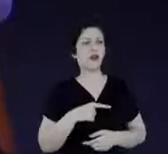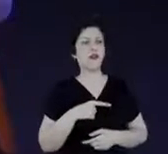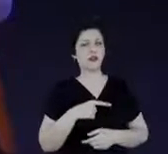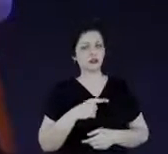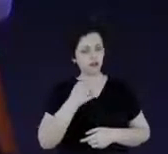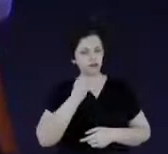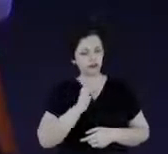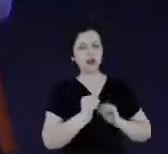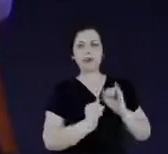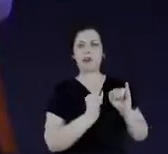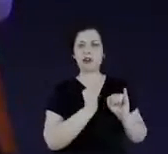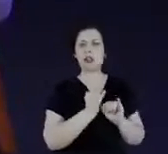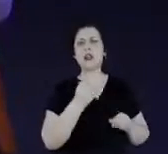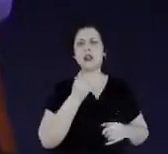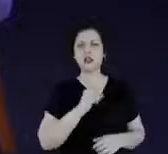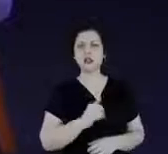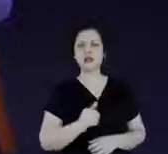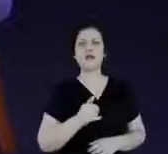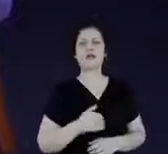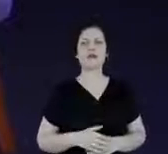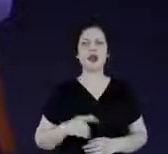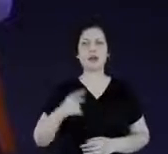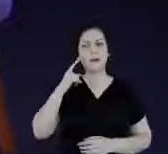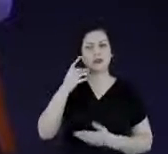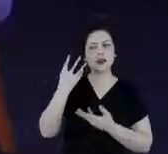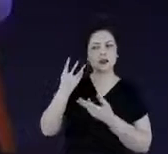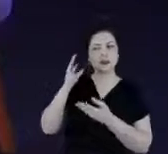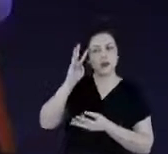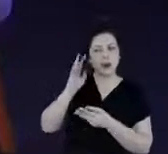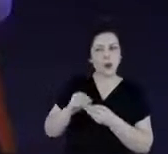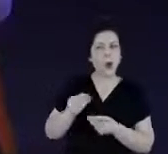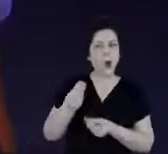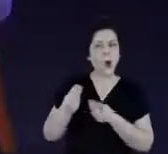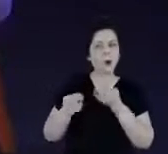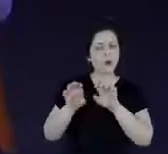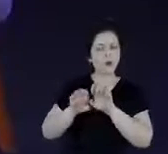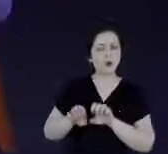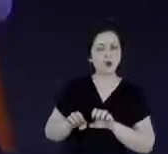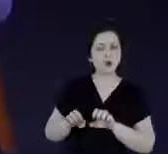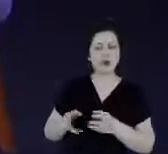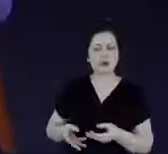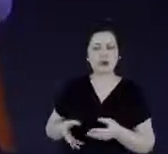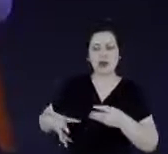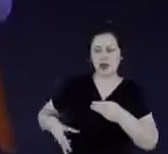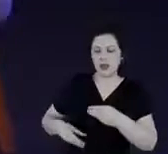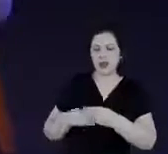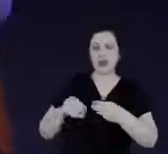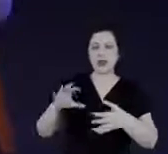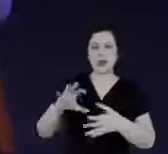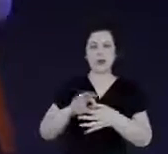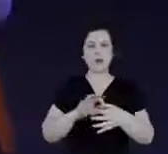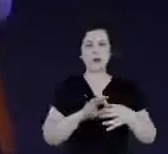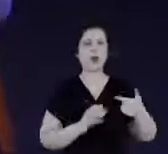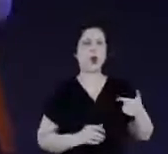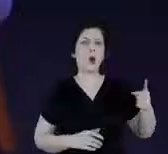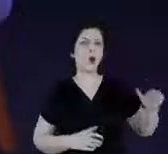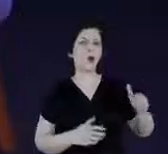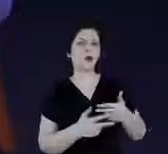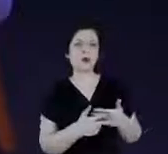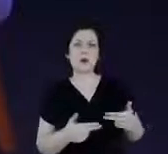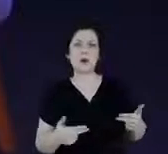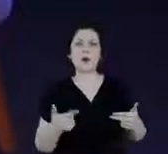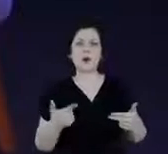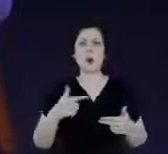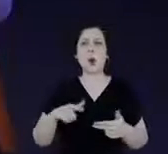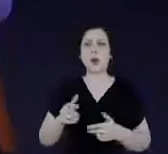usar esse pensamento de como essa infraestrutura pode ser usada para integrar né com outras atividades com outros